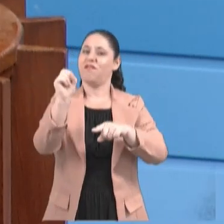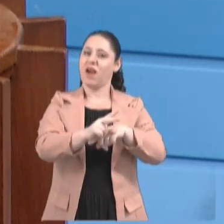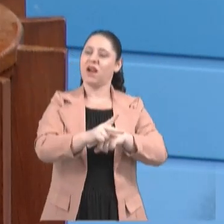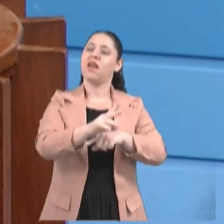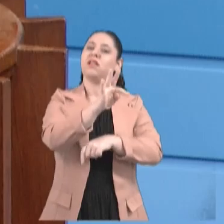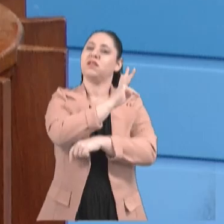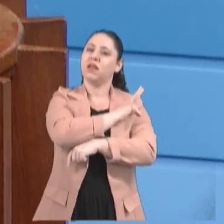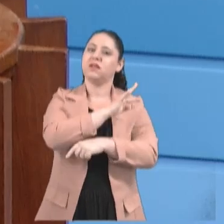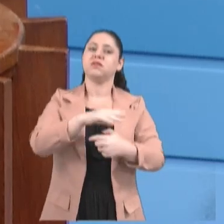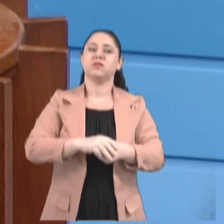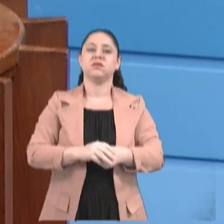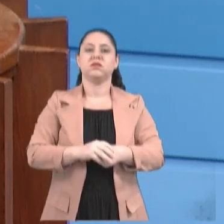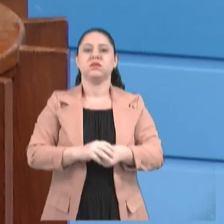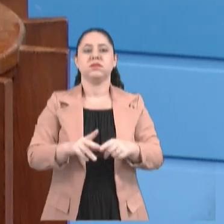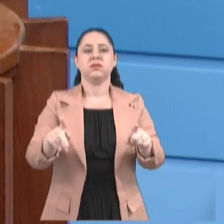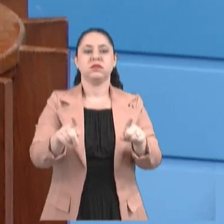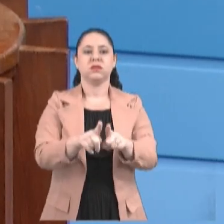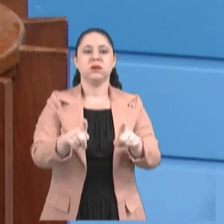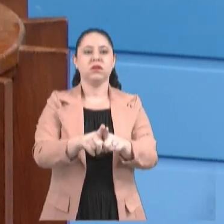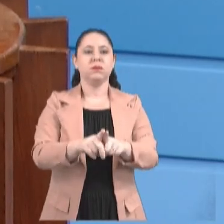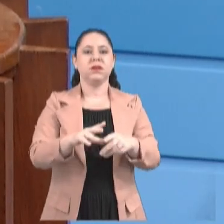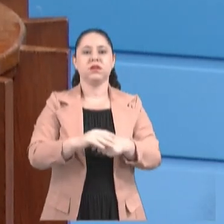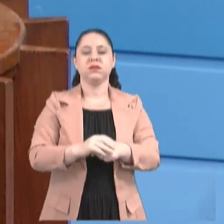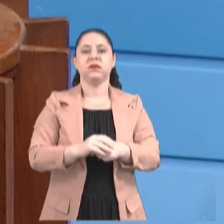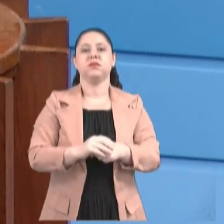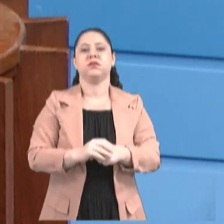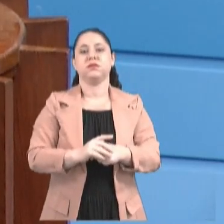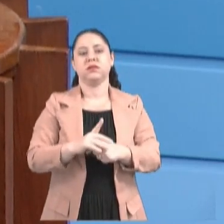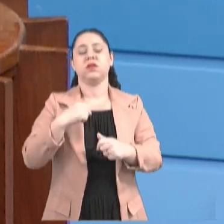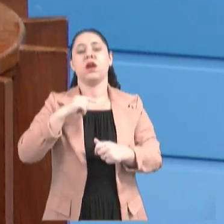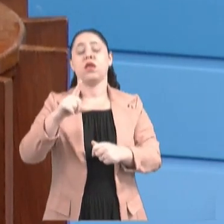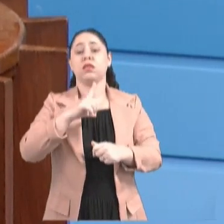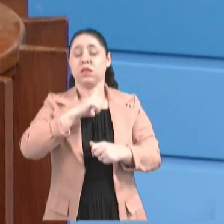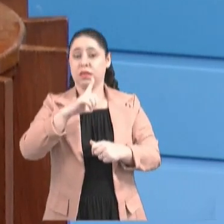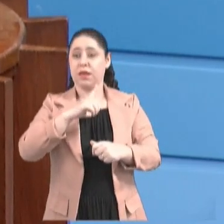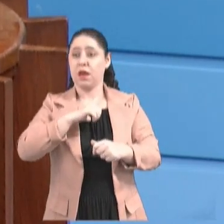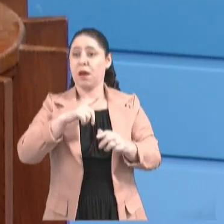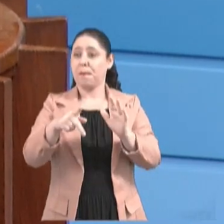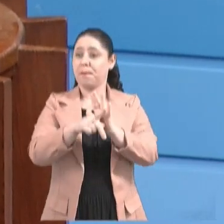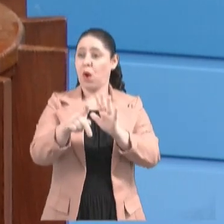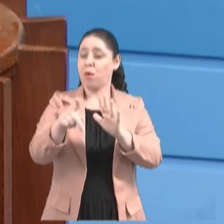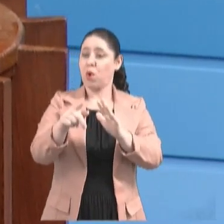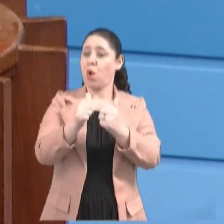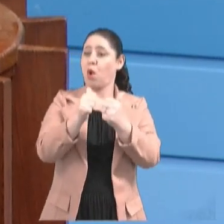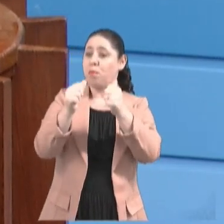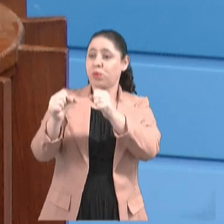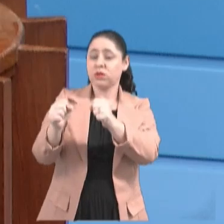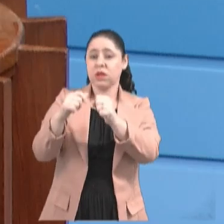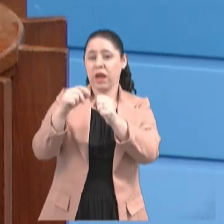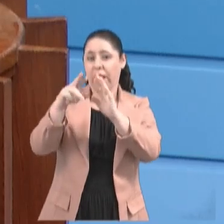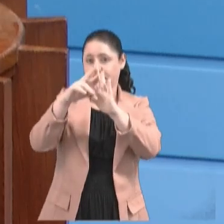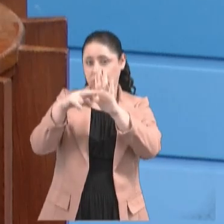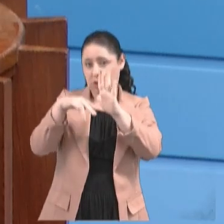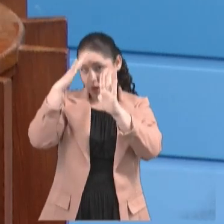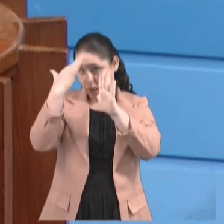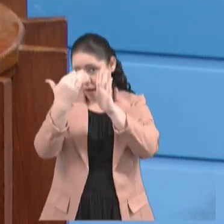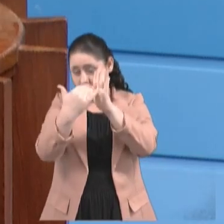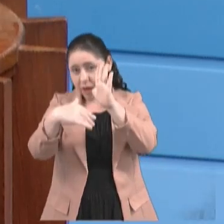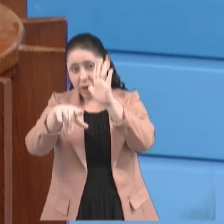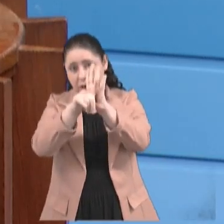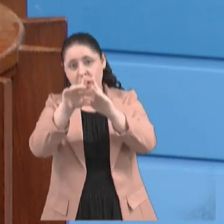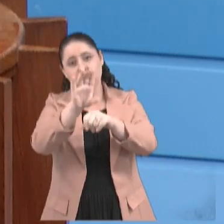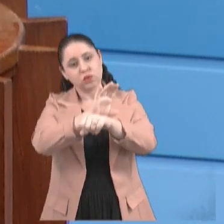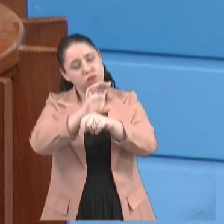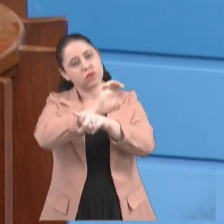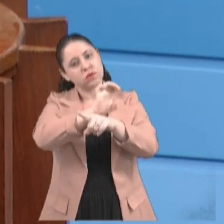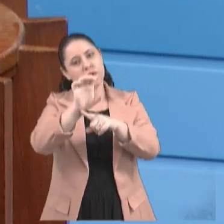cargos técnicos, ainda que exerça o seu poder discricionário. É necessário seguir as leis e a